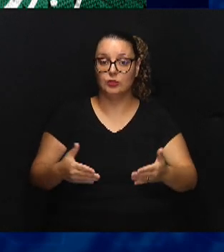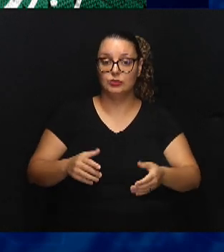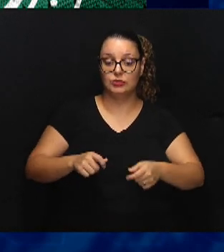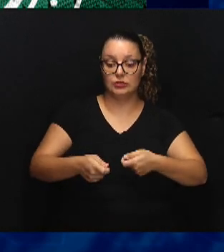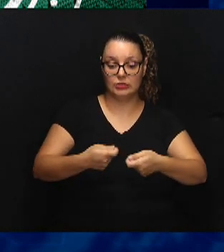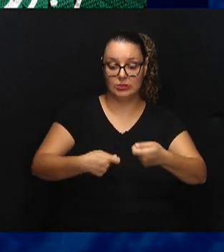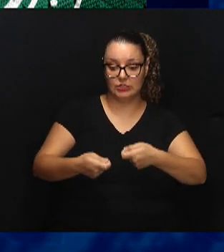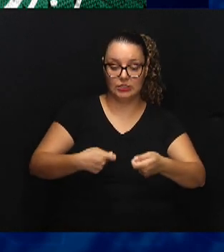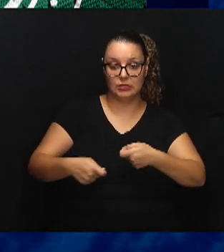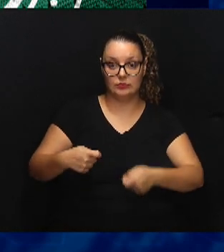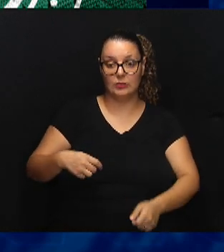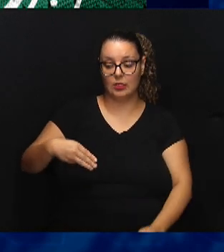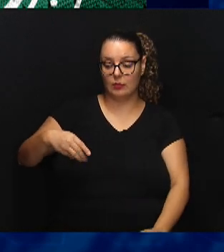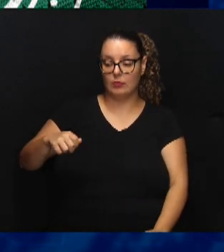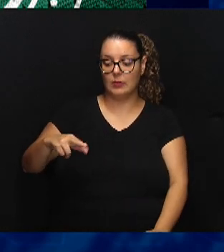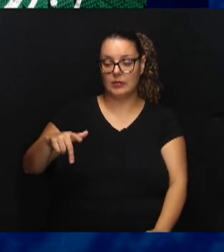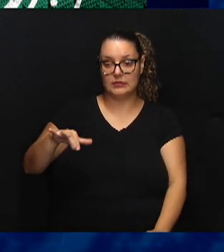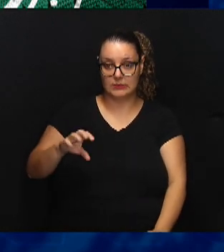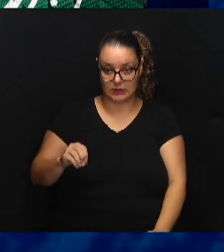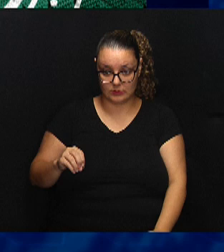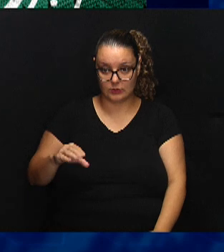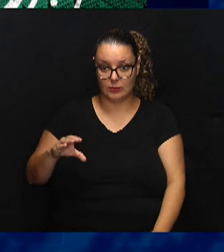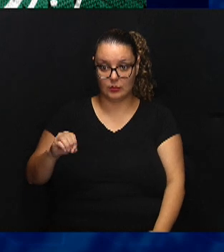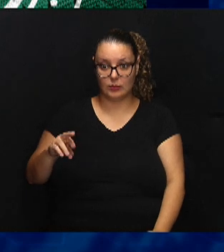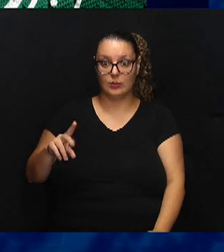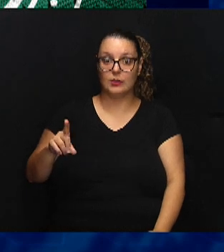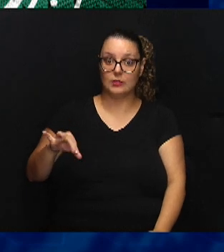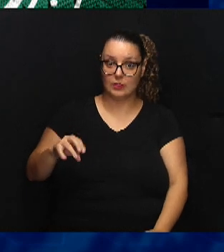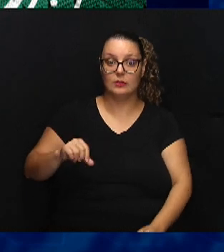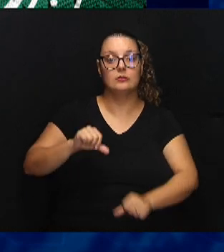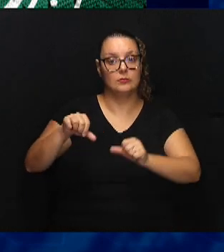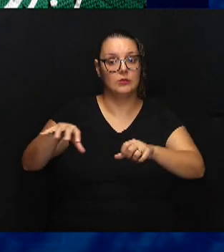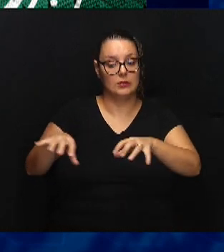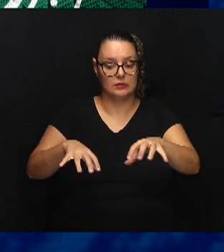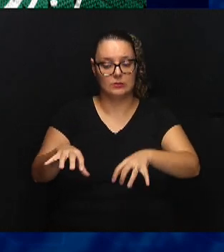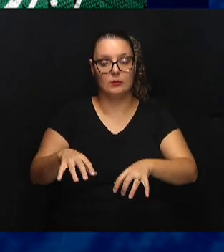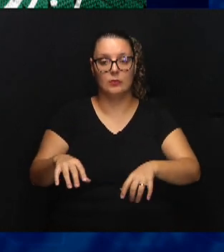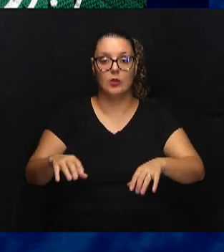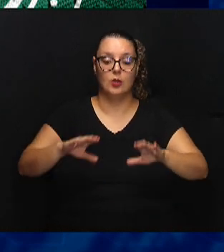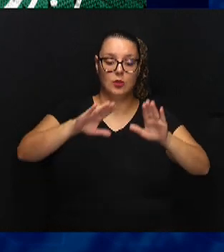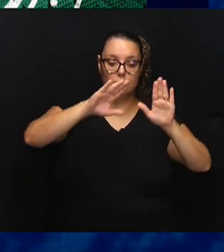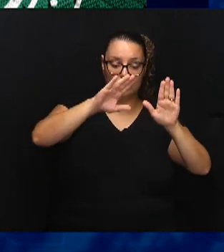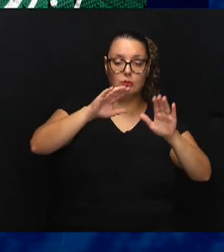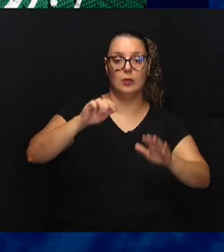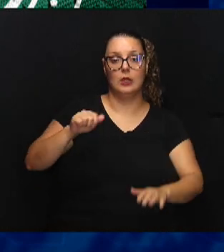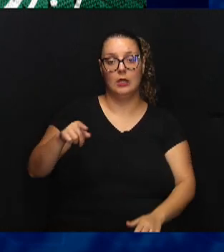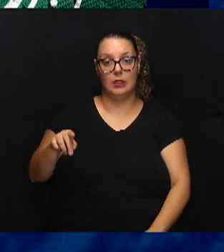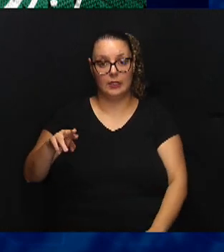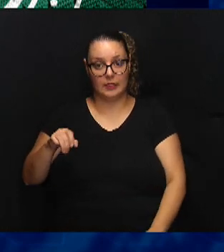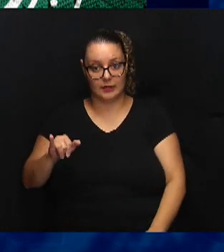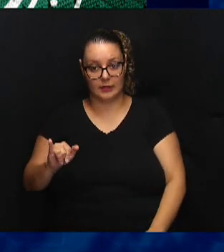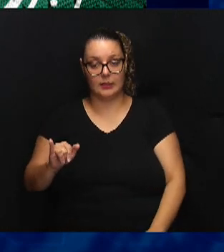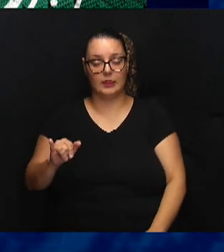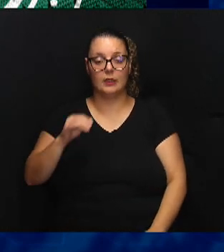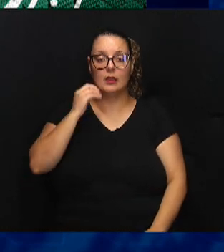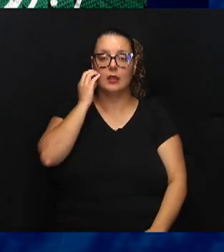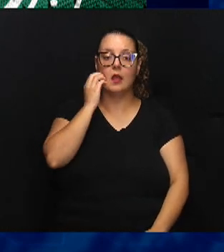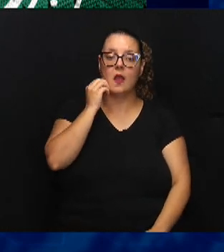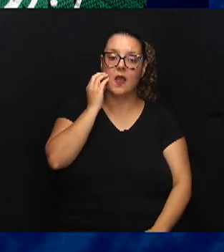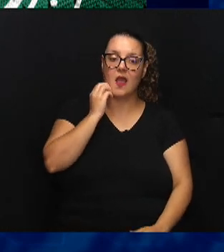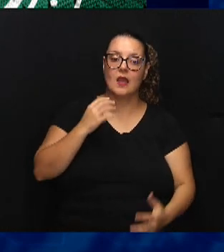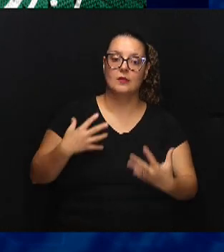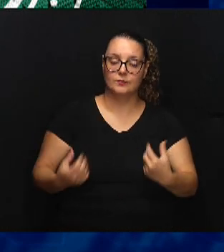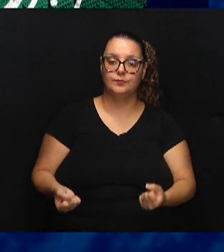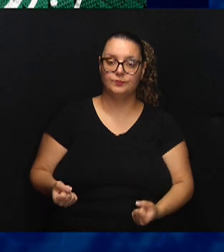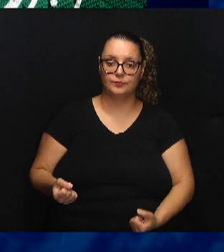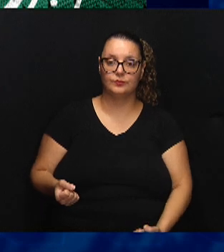equipe é o Marcelo Cordeiro. E já faz mudanças, viu? Porque no gol o Andrei tomou a posição do Fred Conte